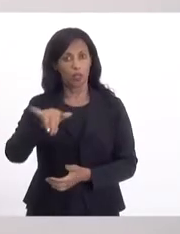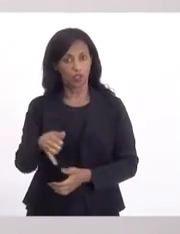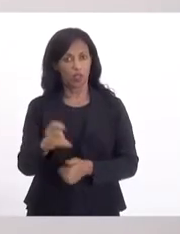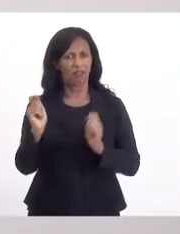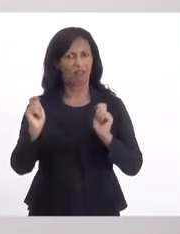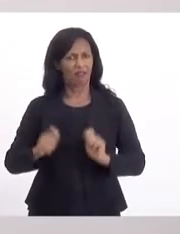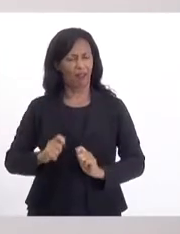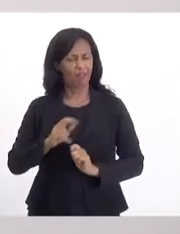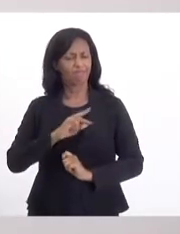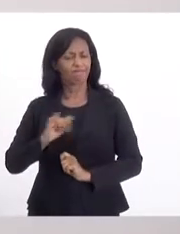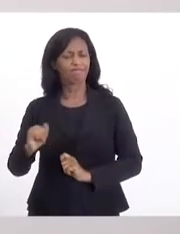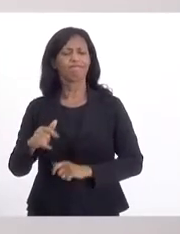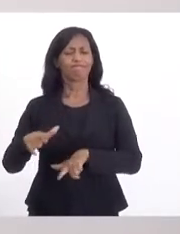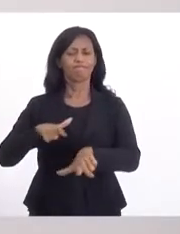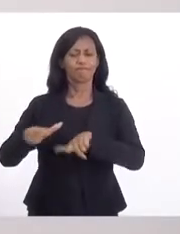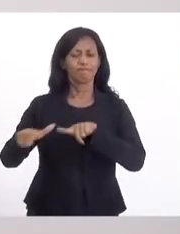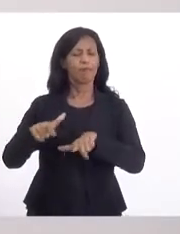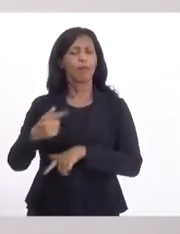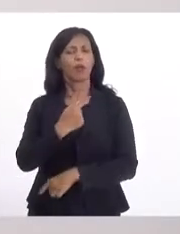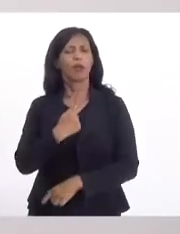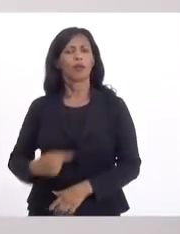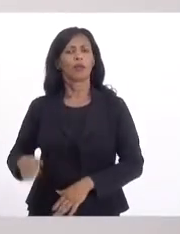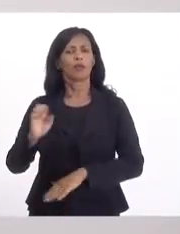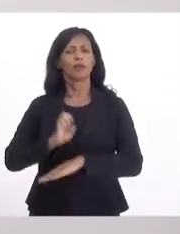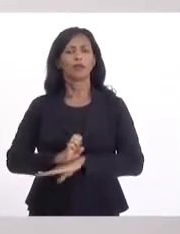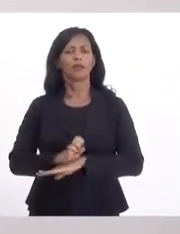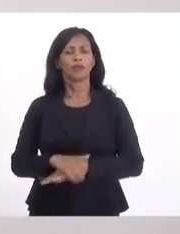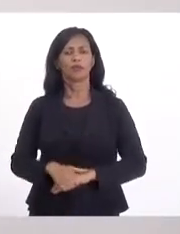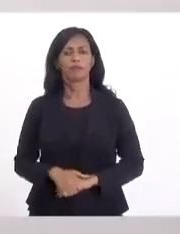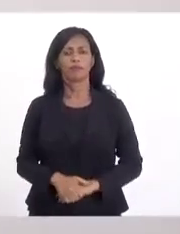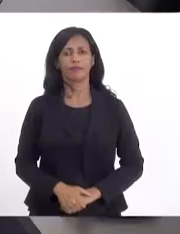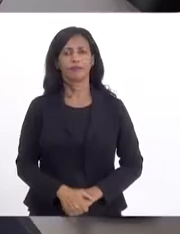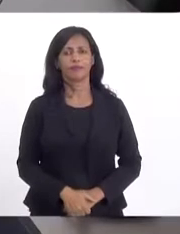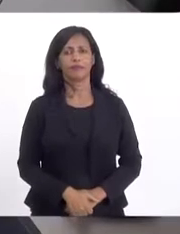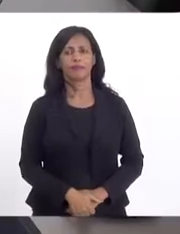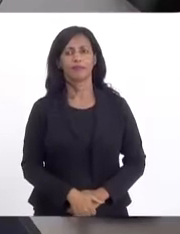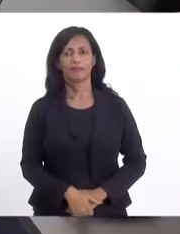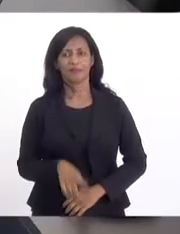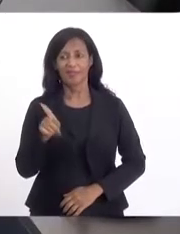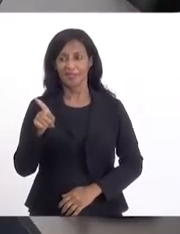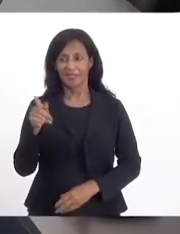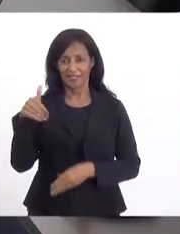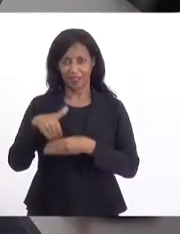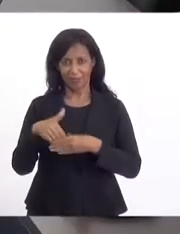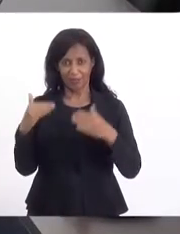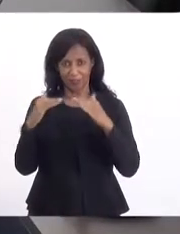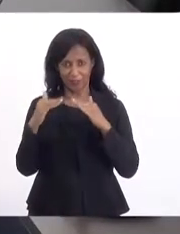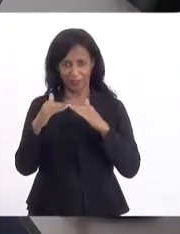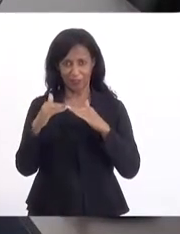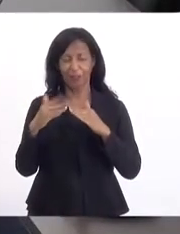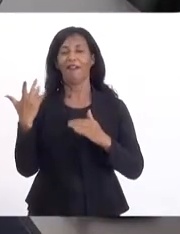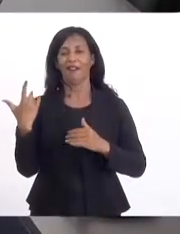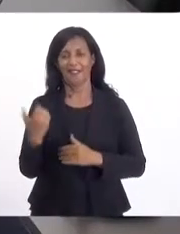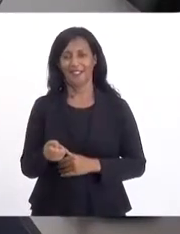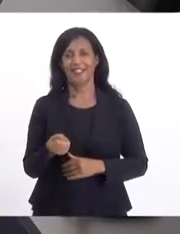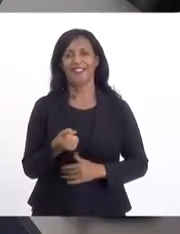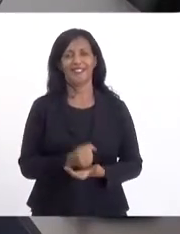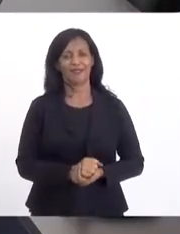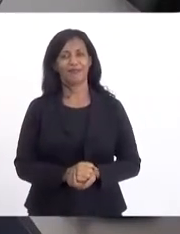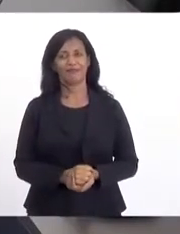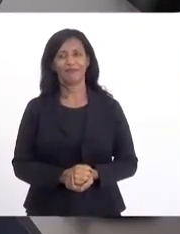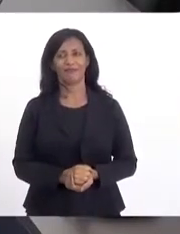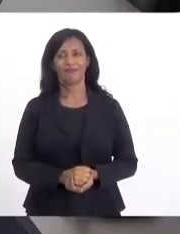muito trabalho ao governador do Estado. A senhora está votando favorável? Voto favorável, senhor